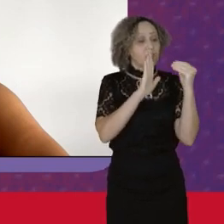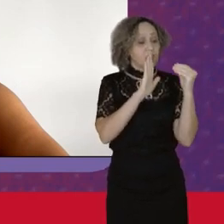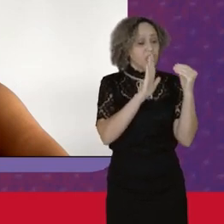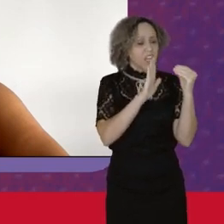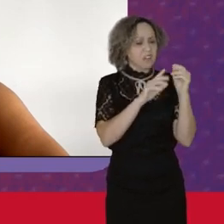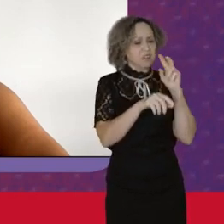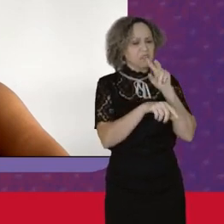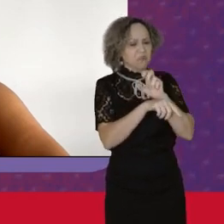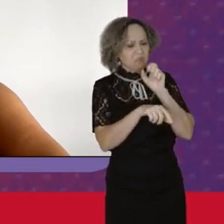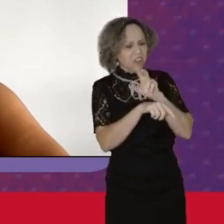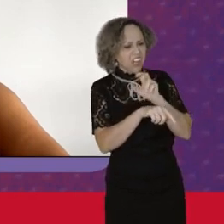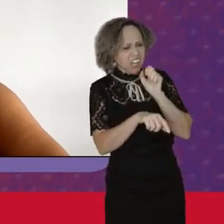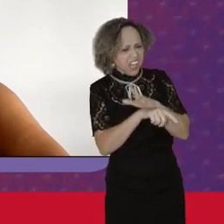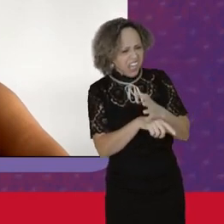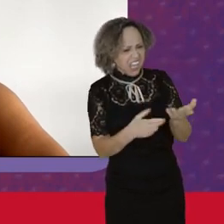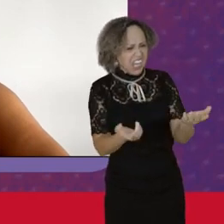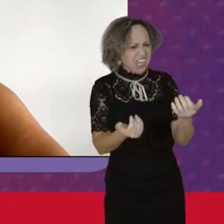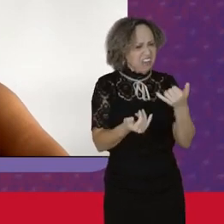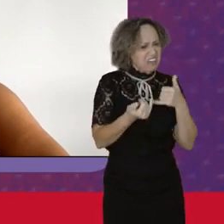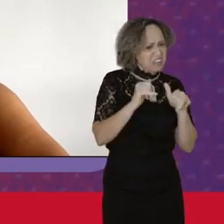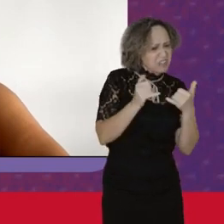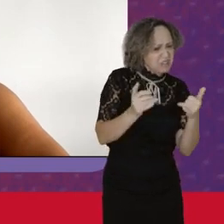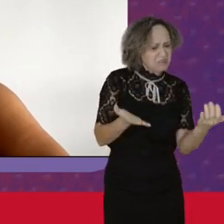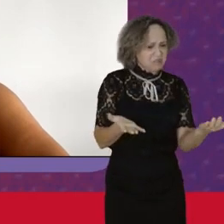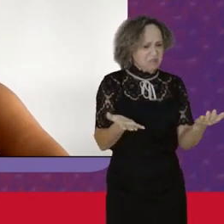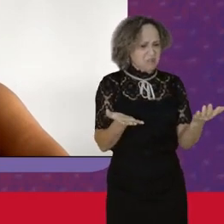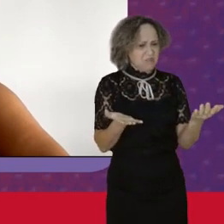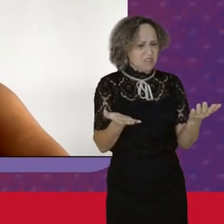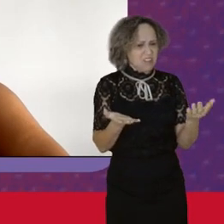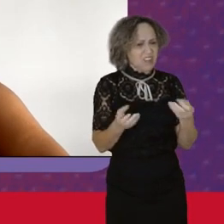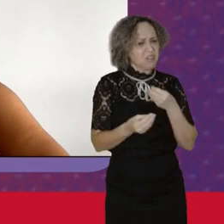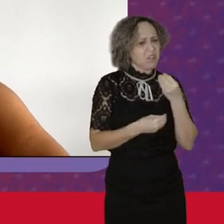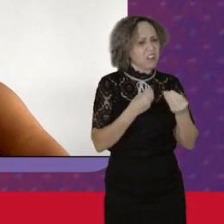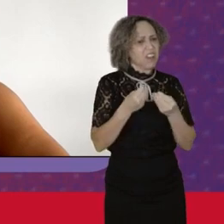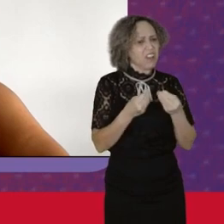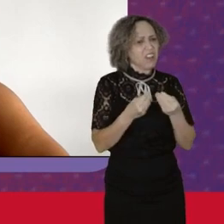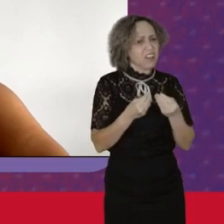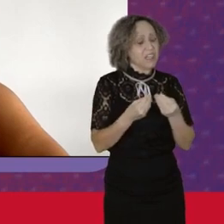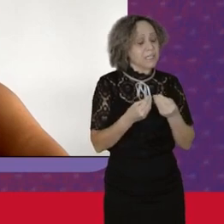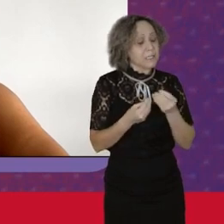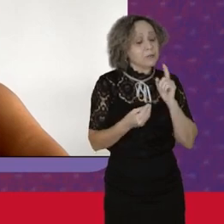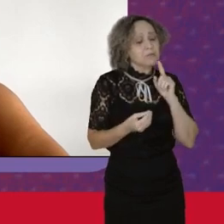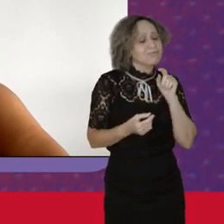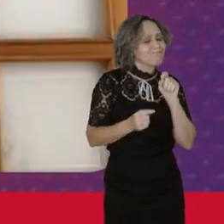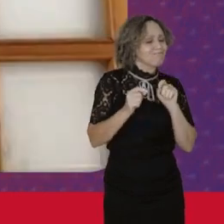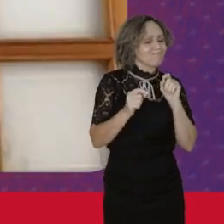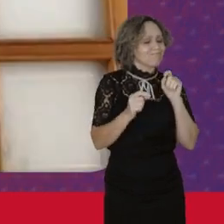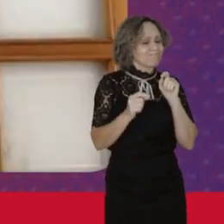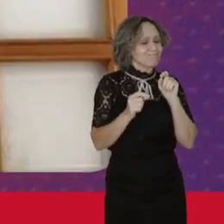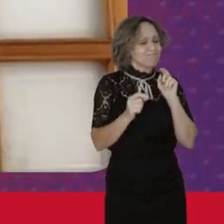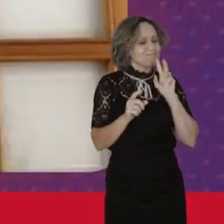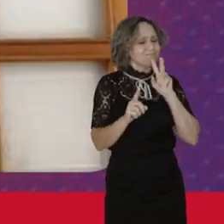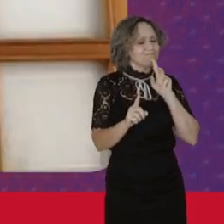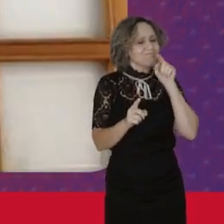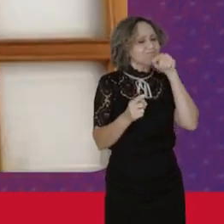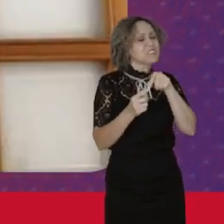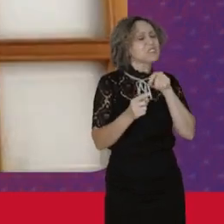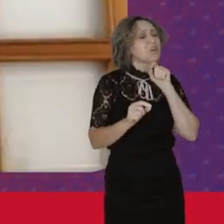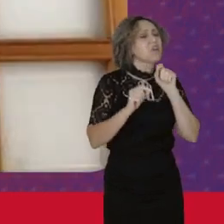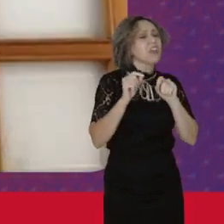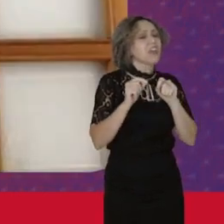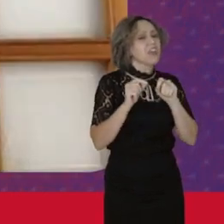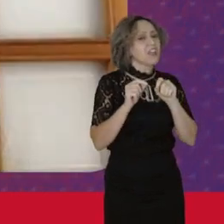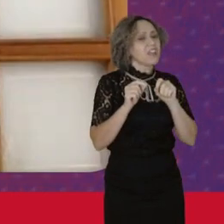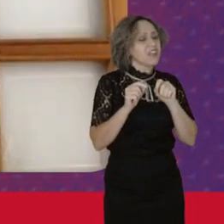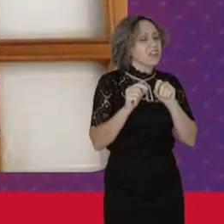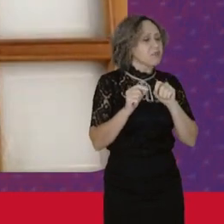de veneno, né, de monoculturas, o que está em jogo é tudo menos a vida das pessoas. E como a gente quer colocar a